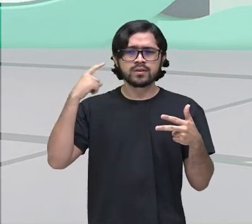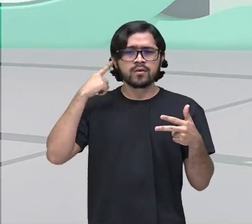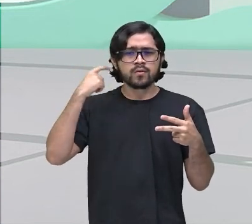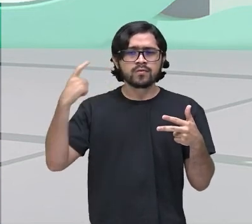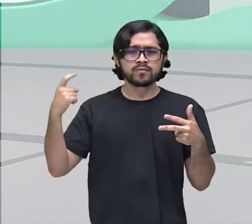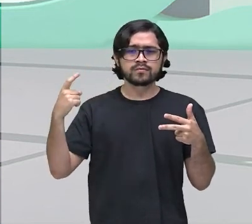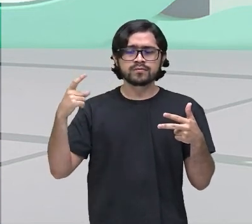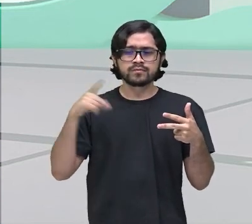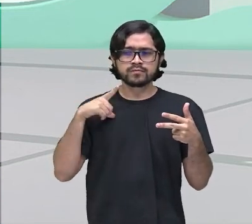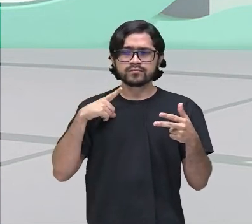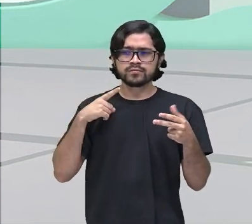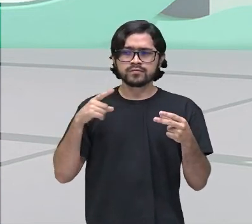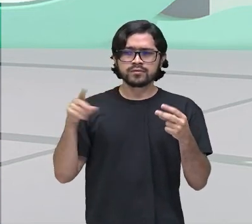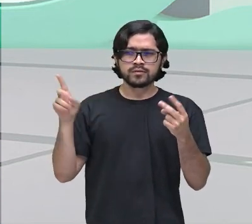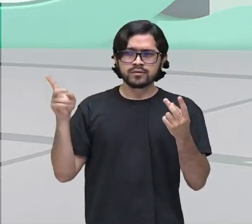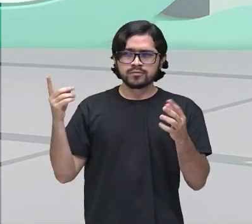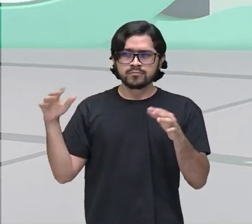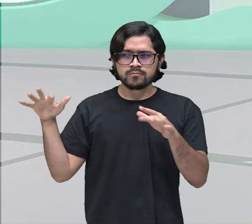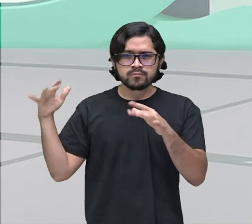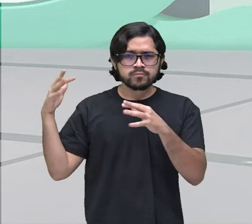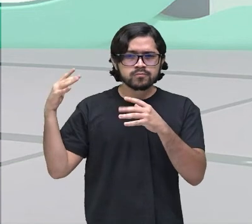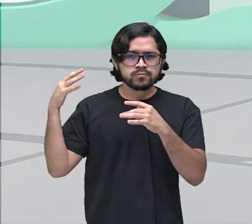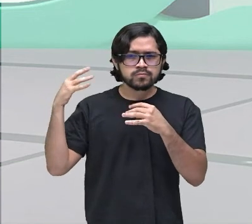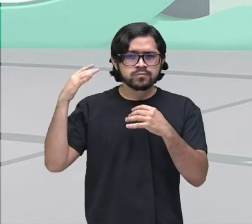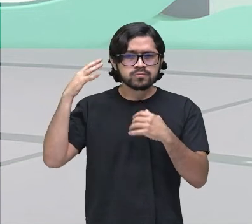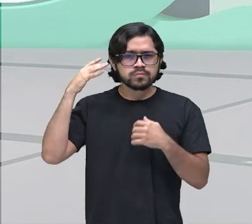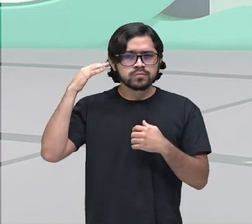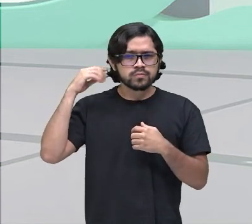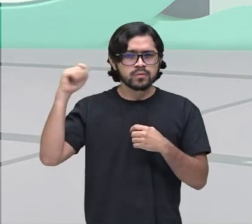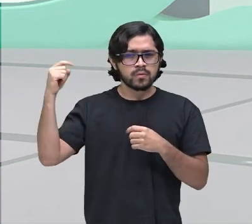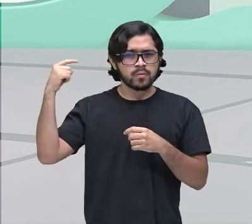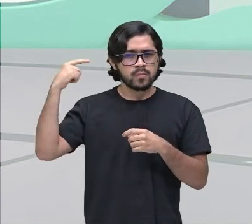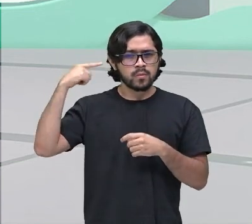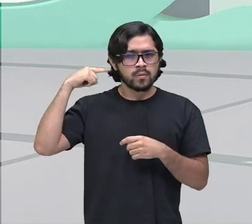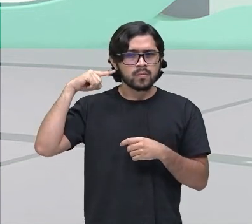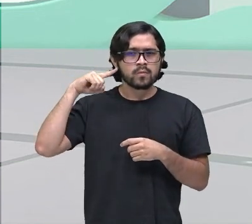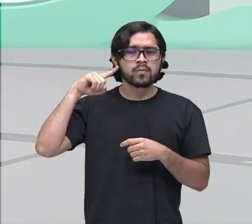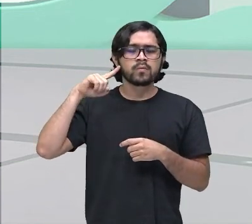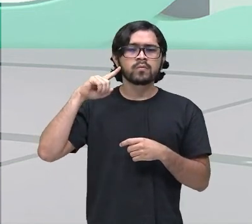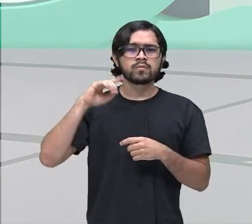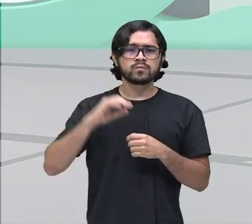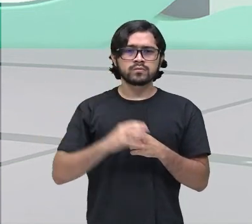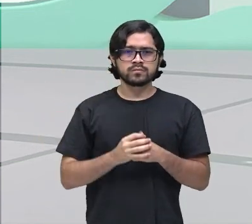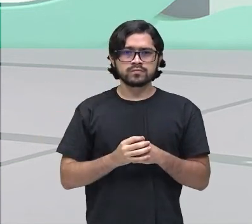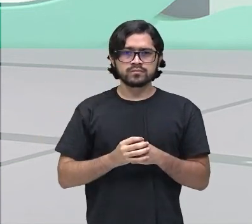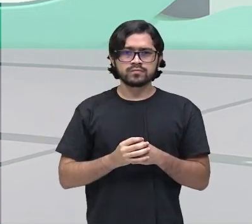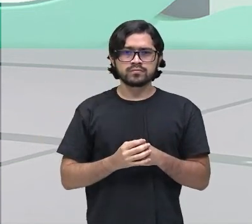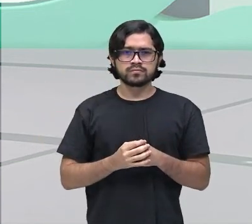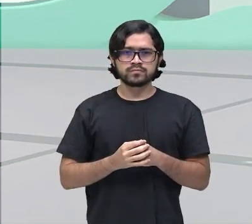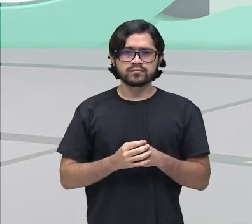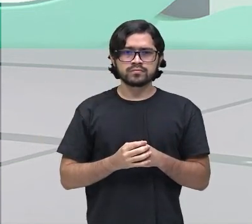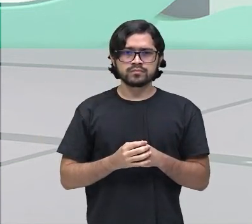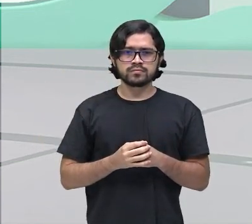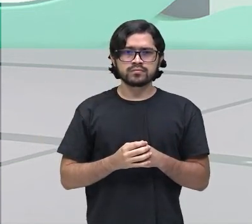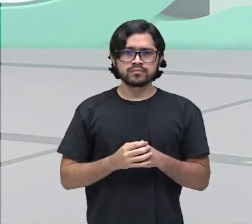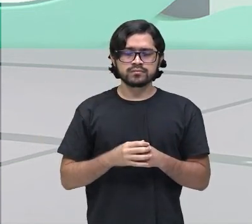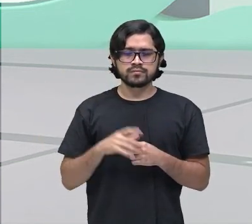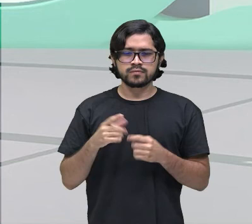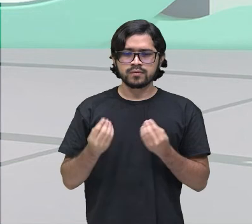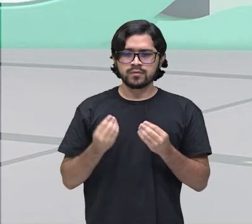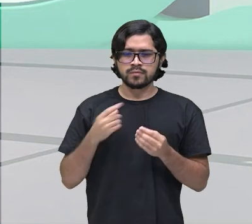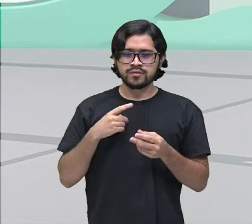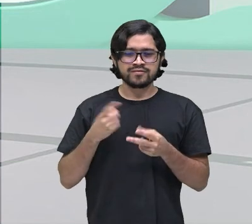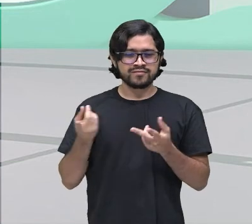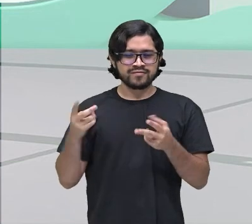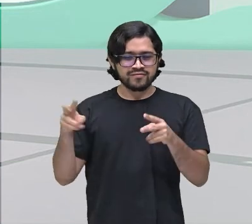ondas sonoras, elas vão entrar no nosso ouvido. Lembrando que as ondas sonoras nada mais são do que vibrações do ar, né,